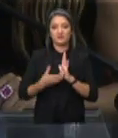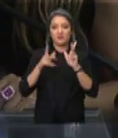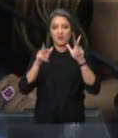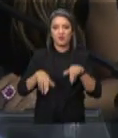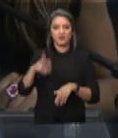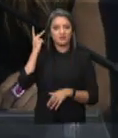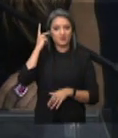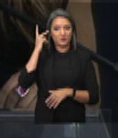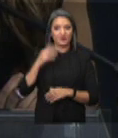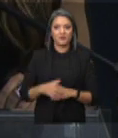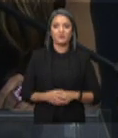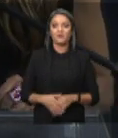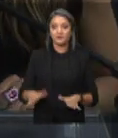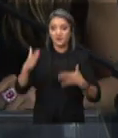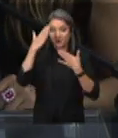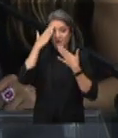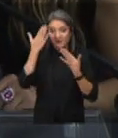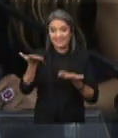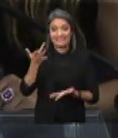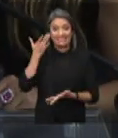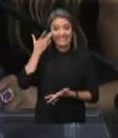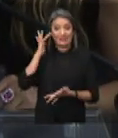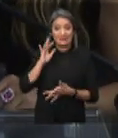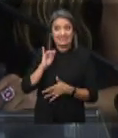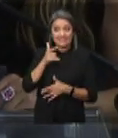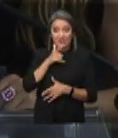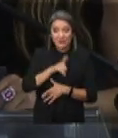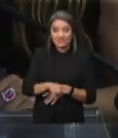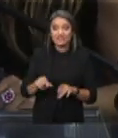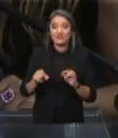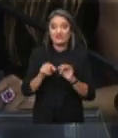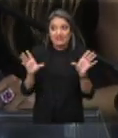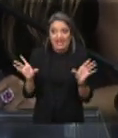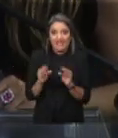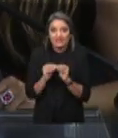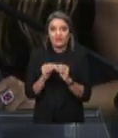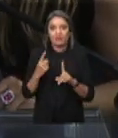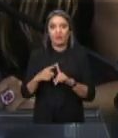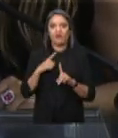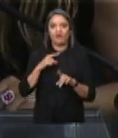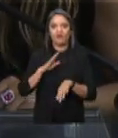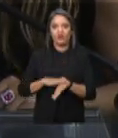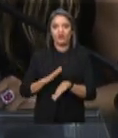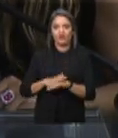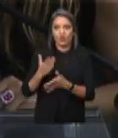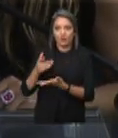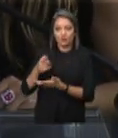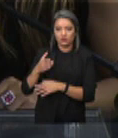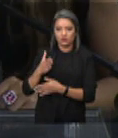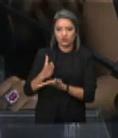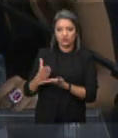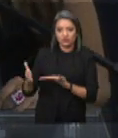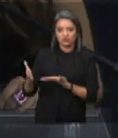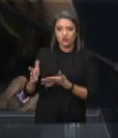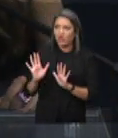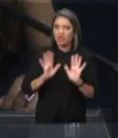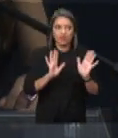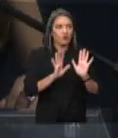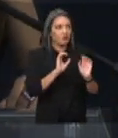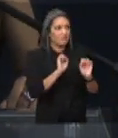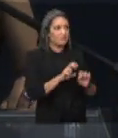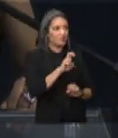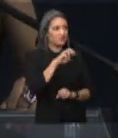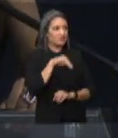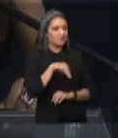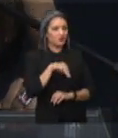ministra Alexandre eu não sei se teria condições de fazer uma fala tão conhecida porque dividirei com o meu colega não pode falar cinco minutos